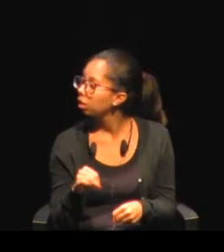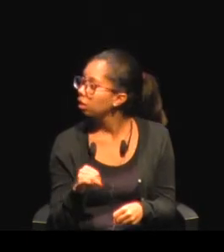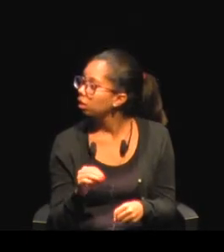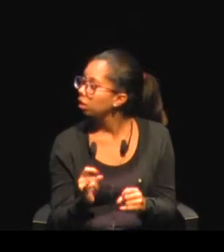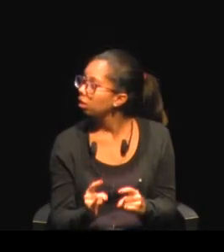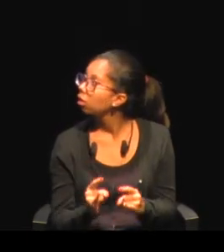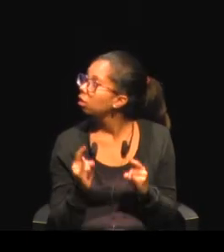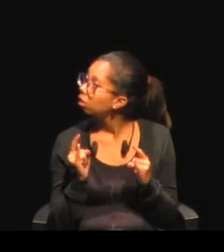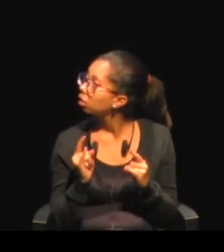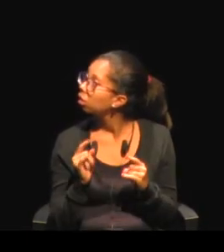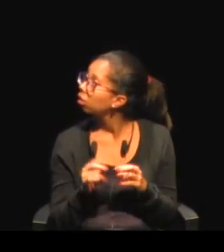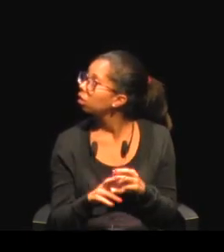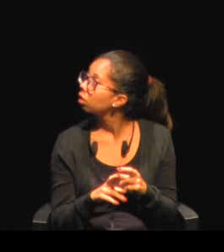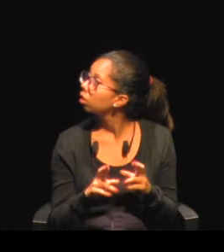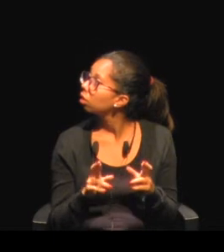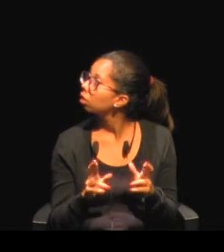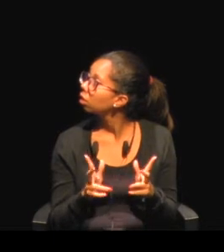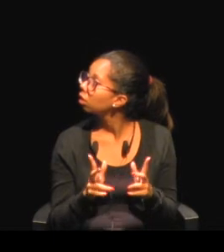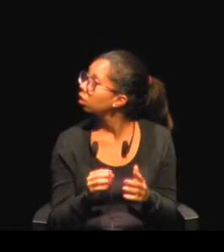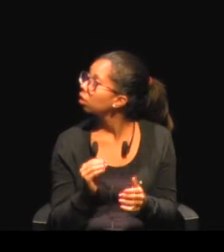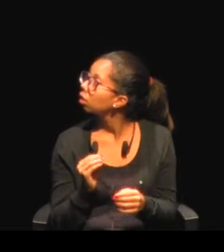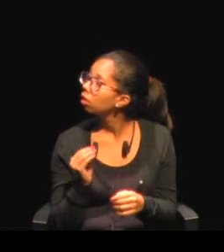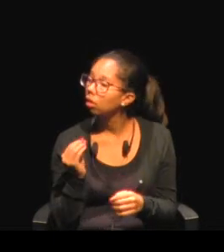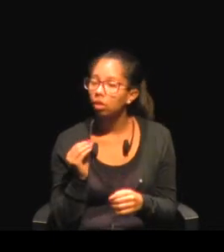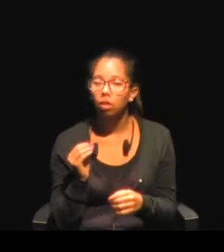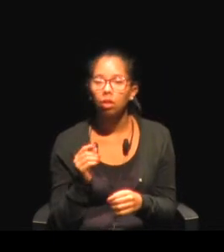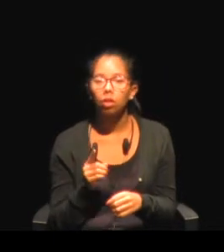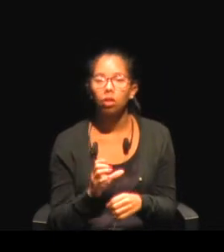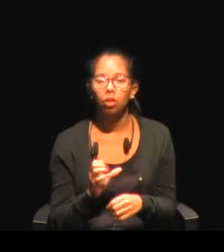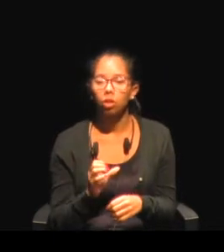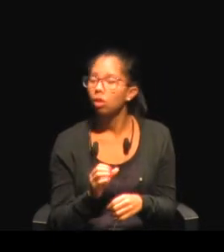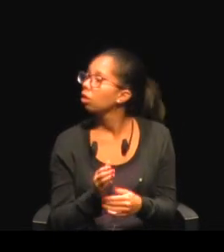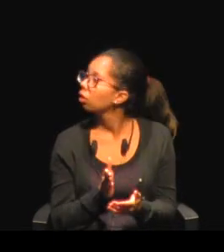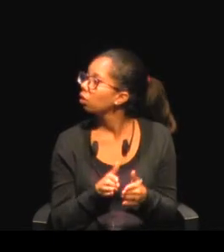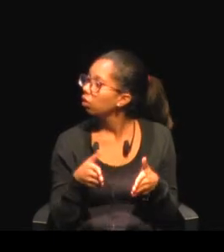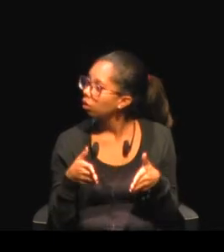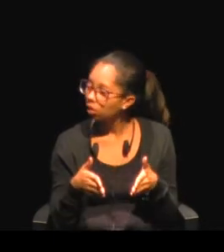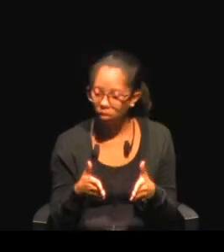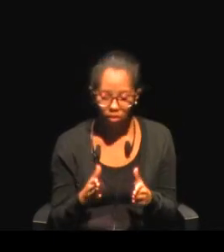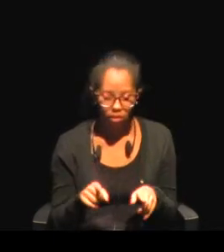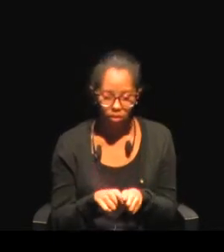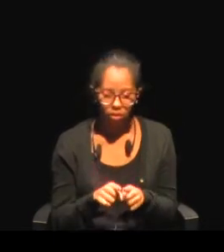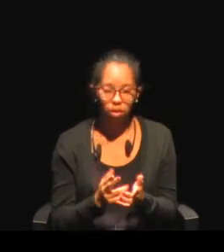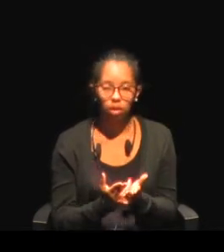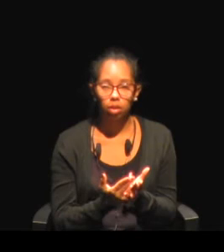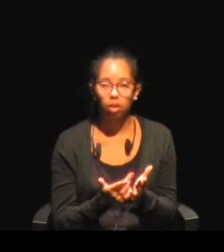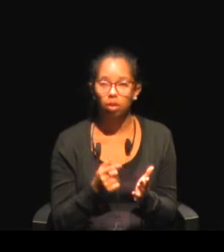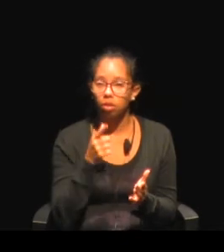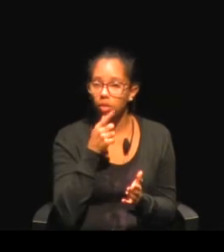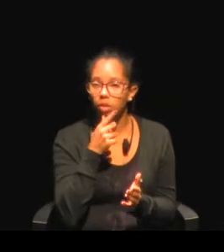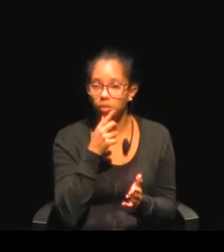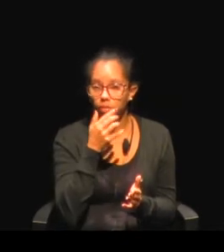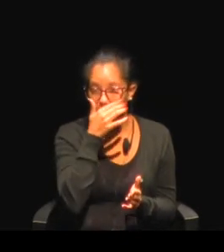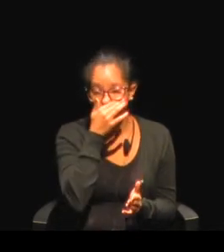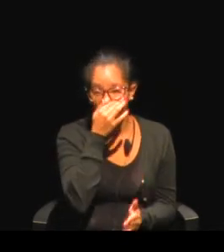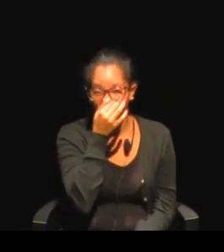mais... um edifício de exposições temporárias, em concreto ciclópico, e esse caminho, que é um caminho desenhado um